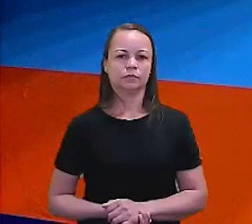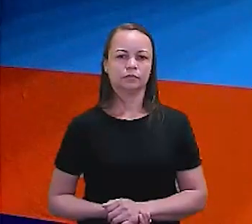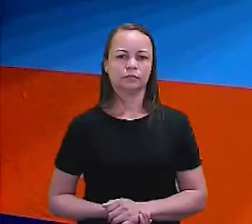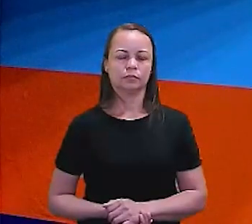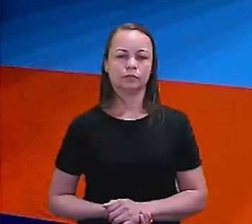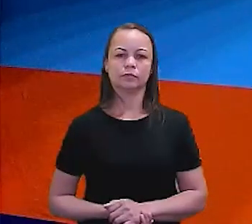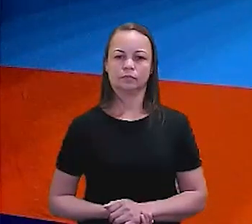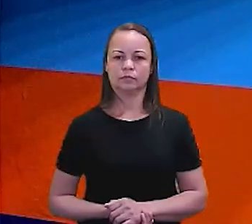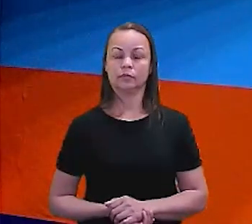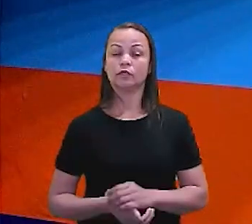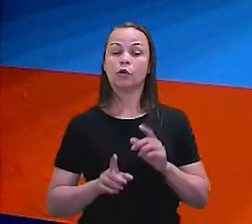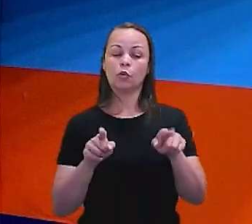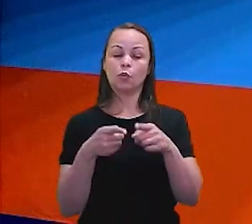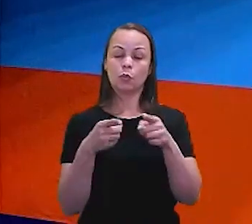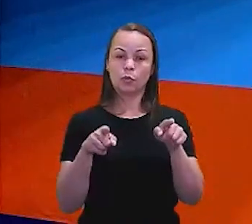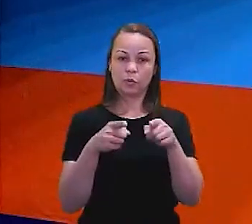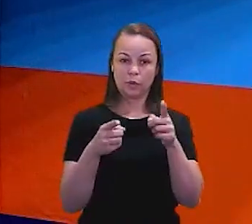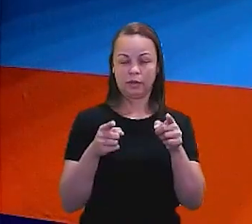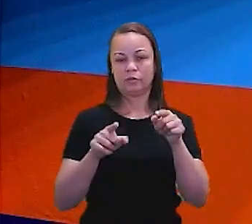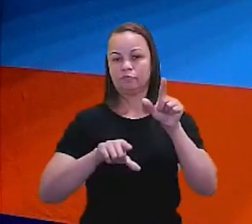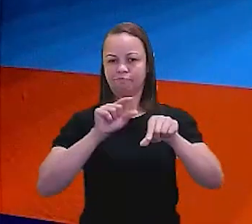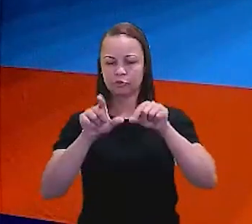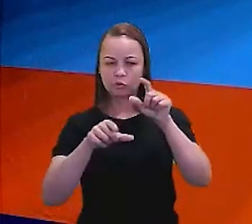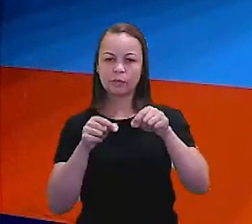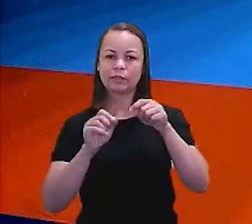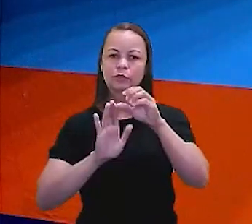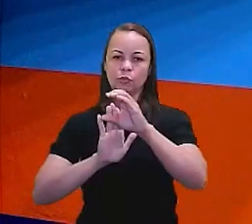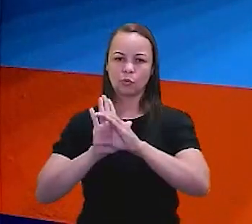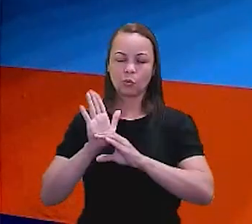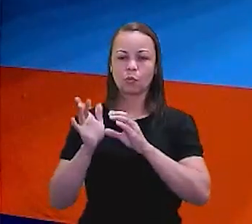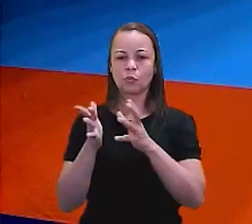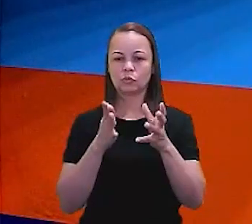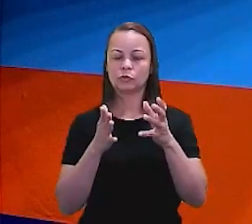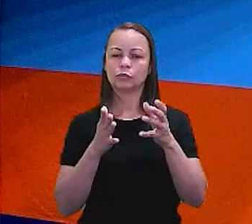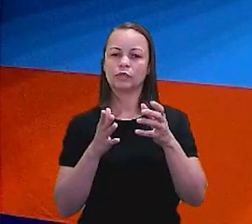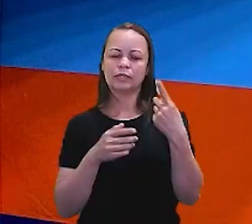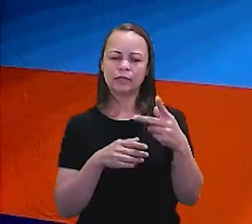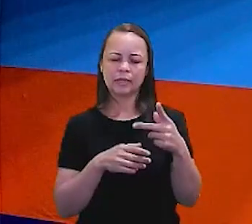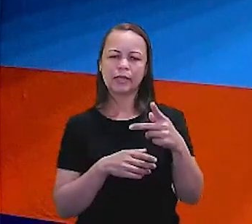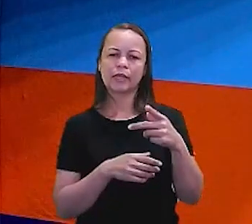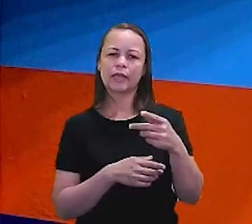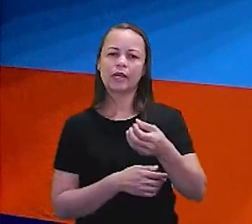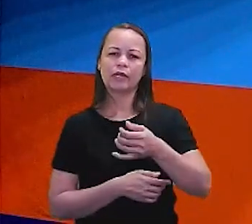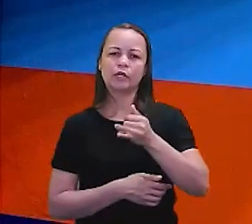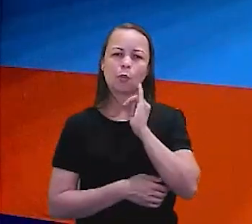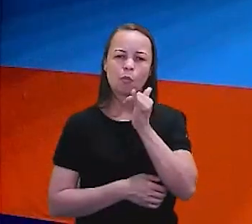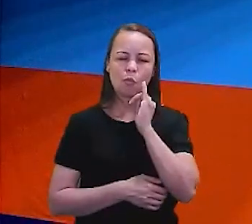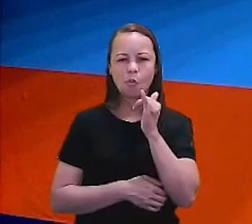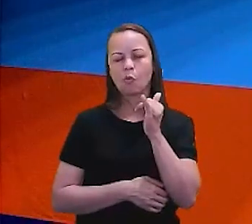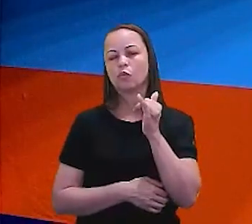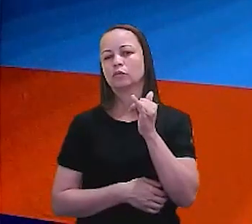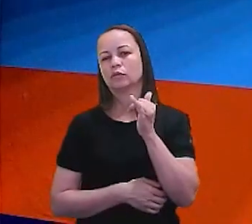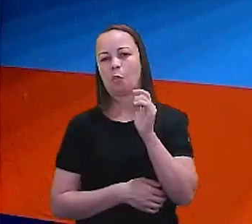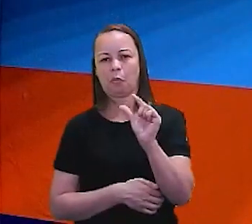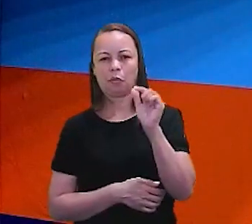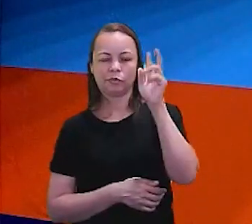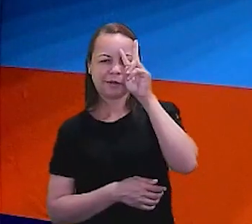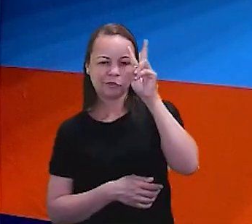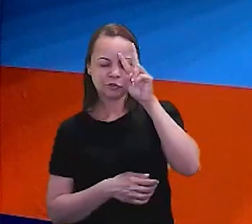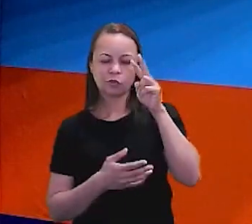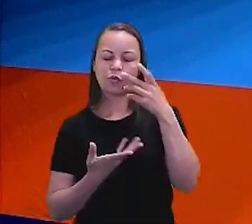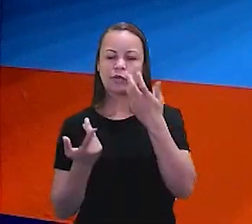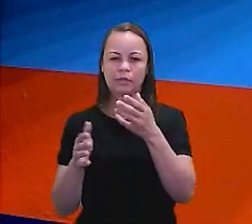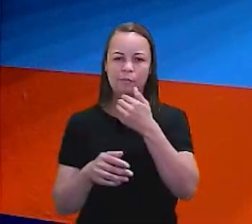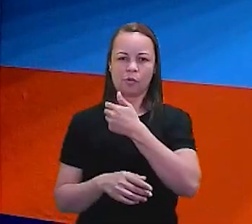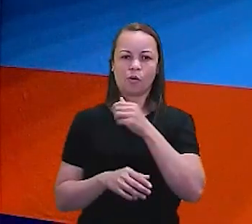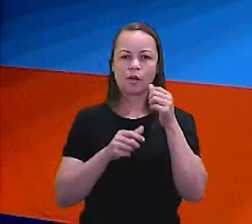o hino nacional foi escolhido a partir de um concurso, e que o hino nacional conta um pouquinho da nossa história, um pouquinho do fato ocorrido, a nossa proclamação da